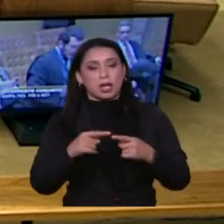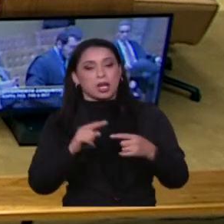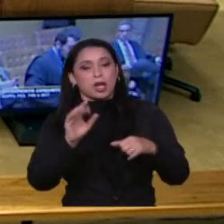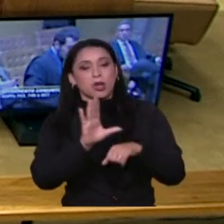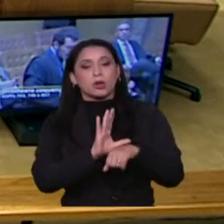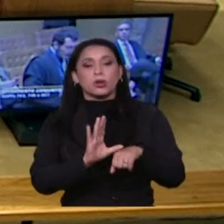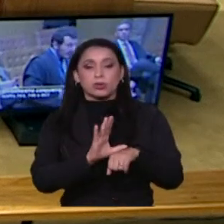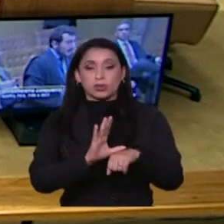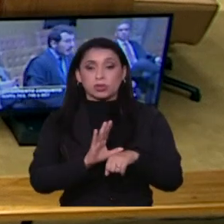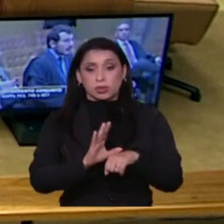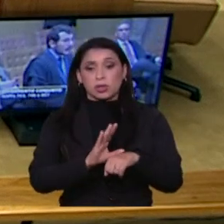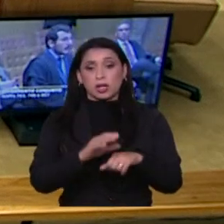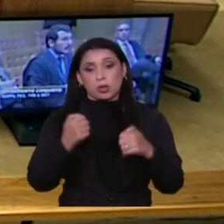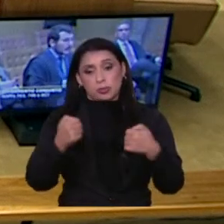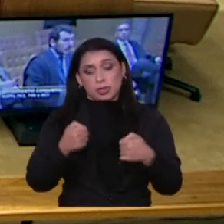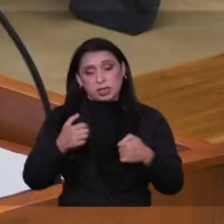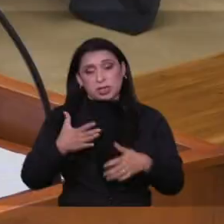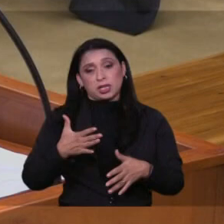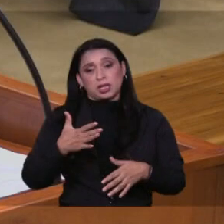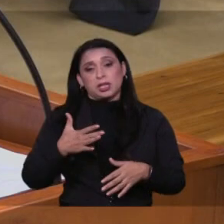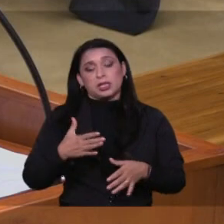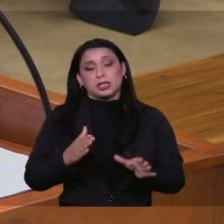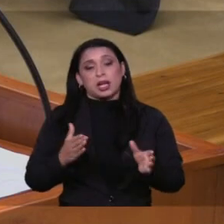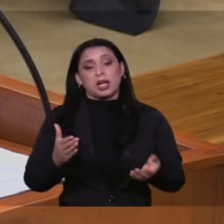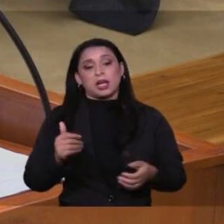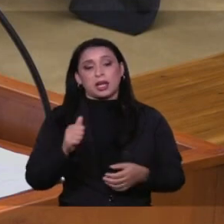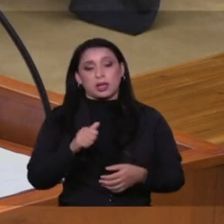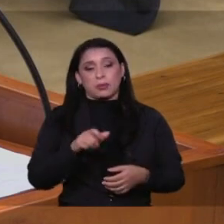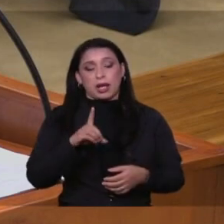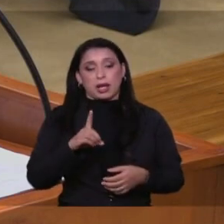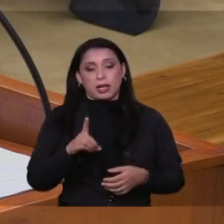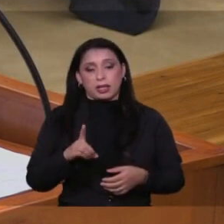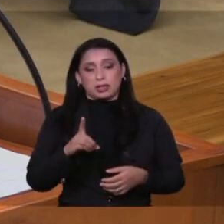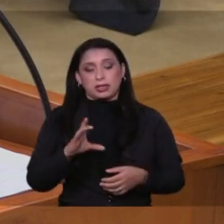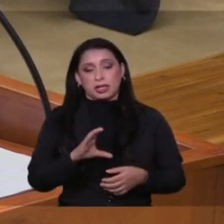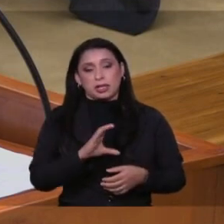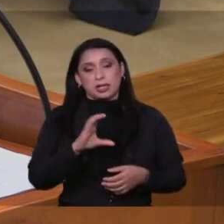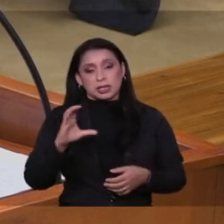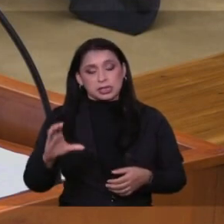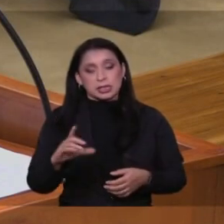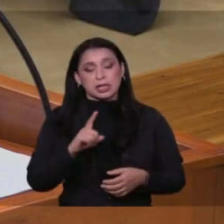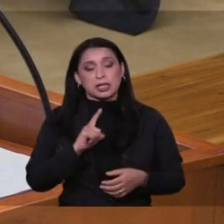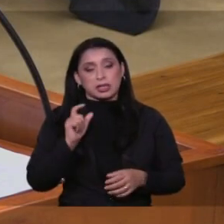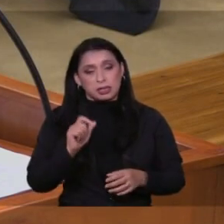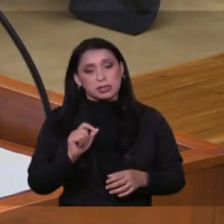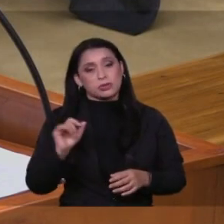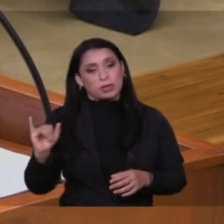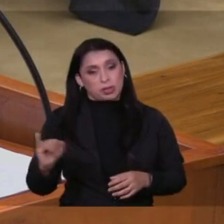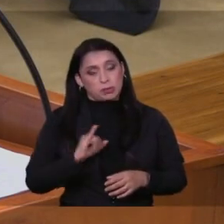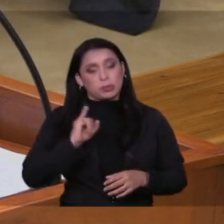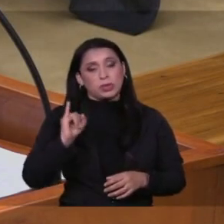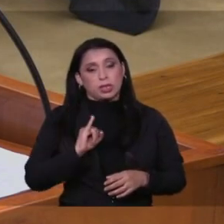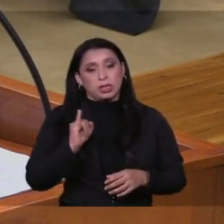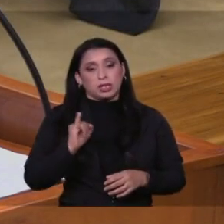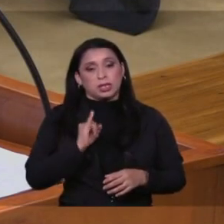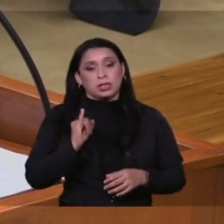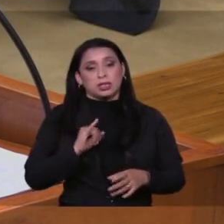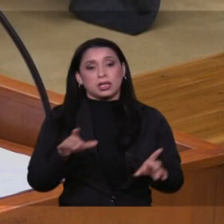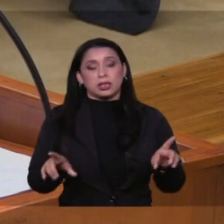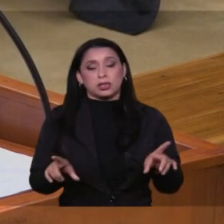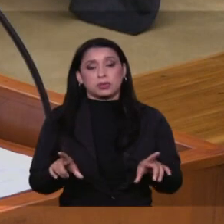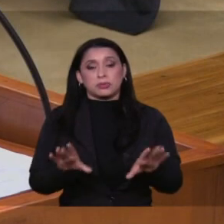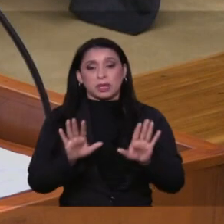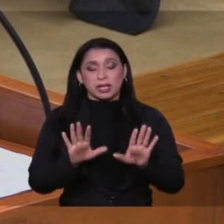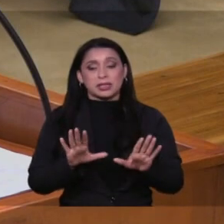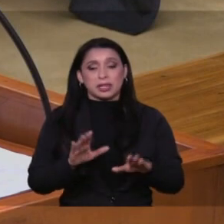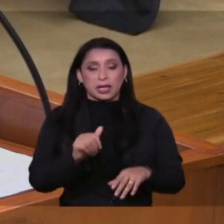debatida. Estamos aqui numa ação concentrada de constitucionalidade. Jamais podemos perder isto de vista. E mais, estamos numa